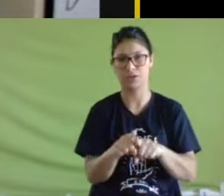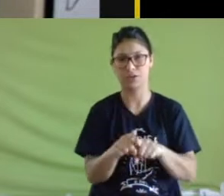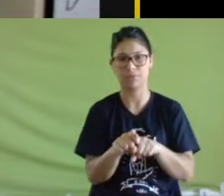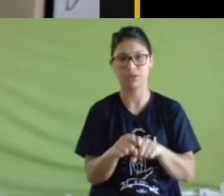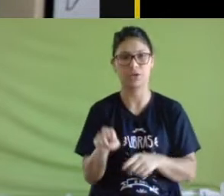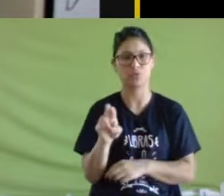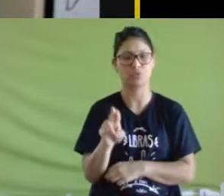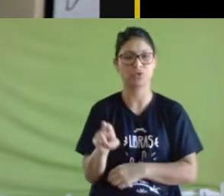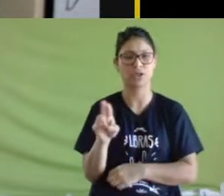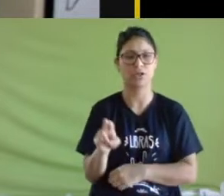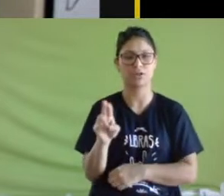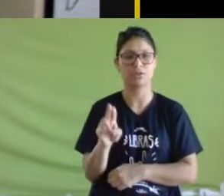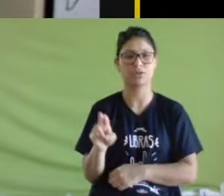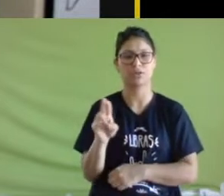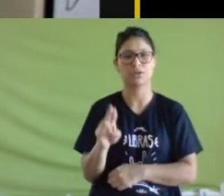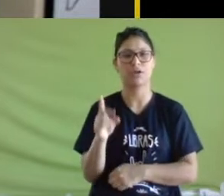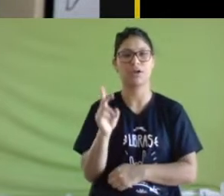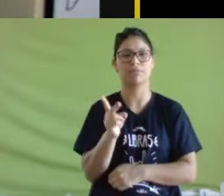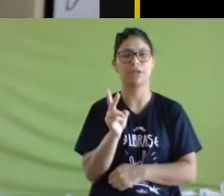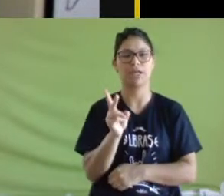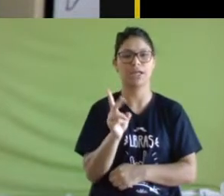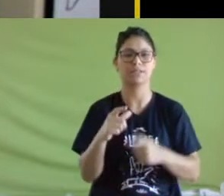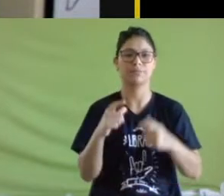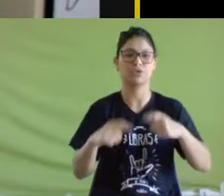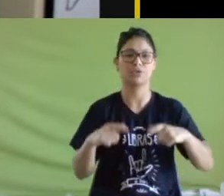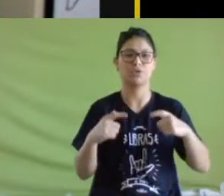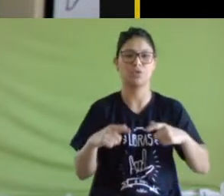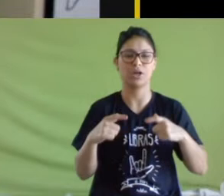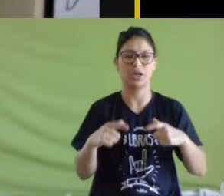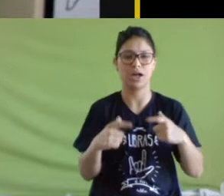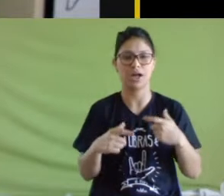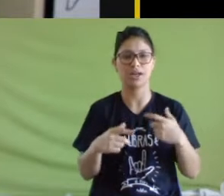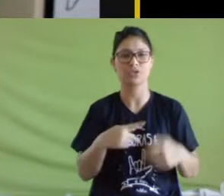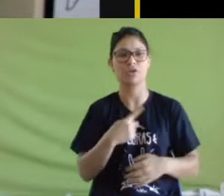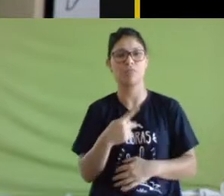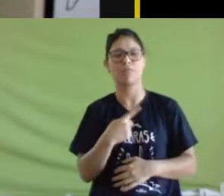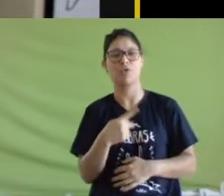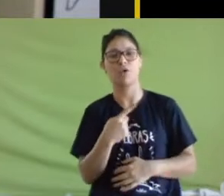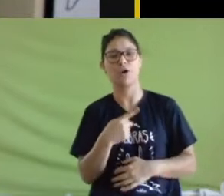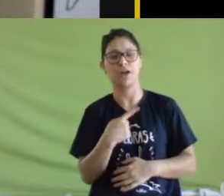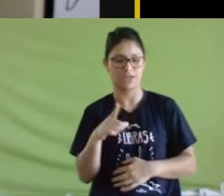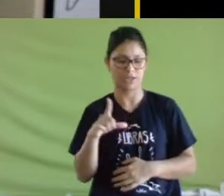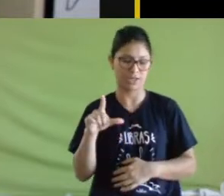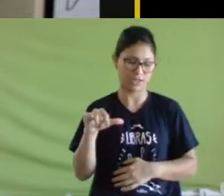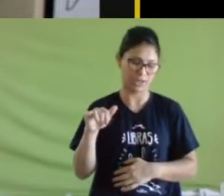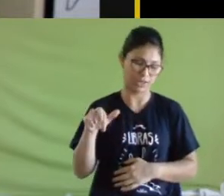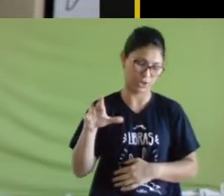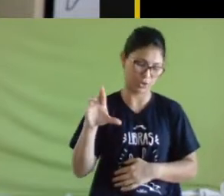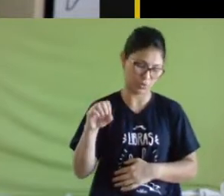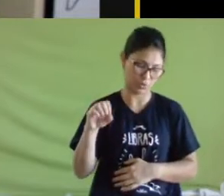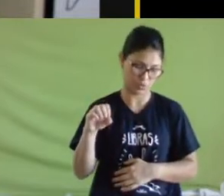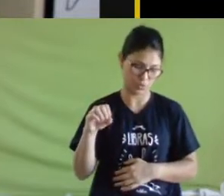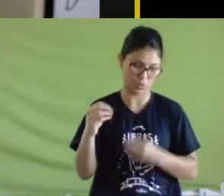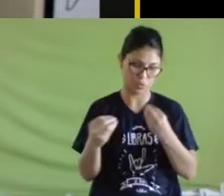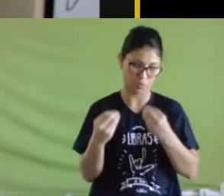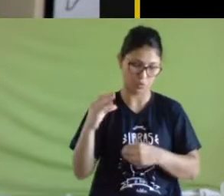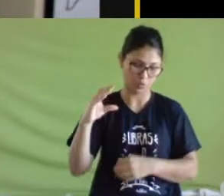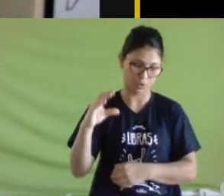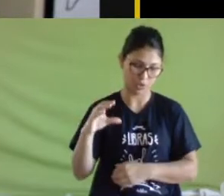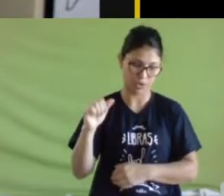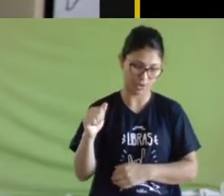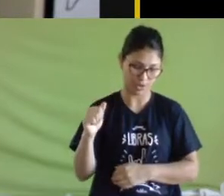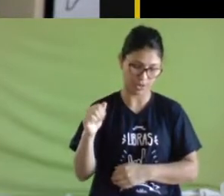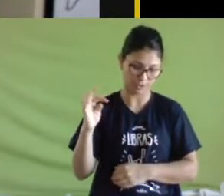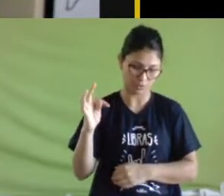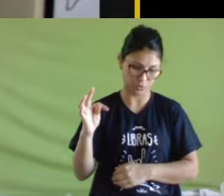usaria os mesmos lugares que um poeta lírico, como um Catulo, usava compondo um poema de